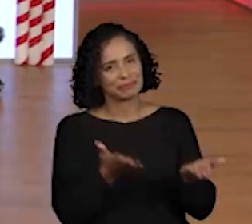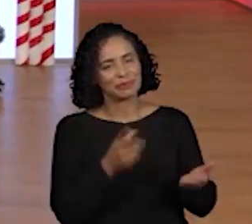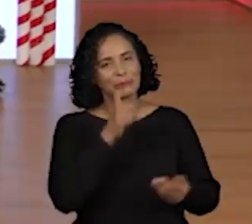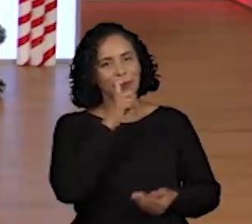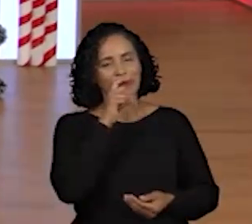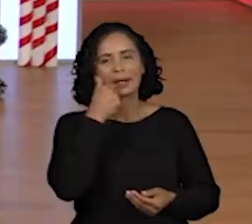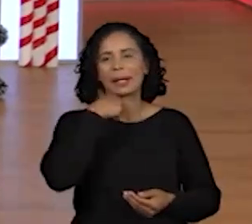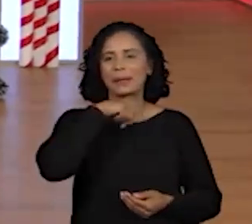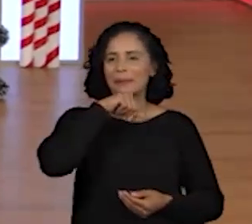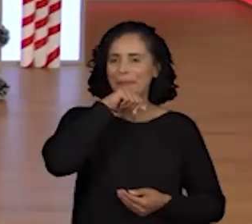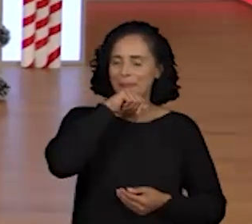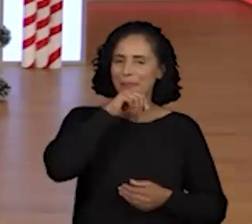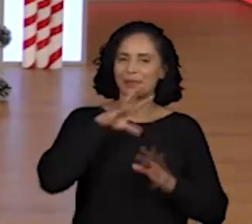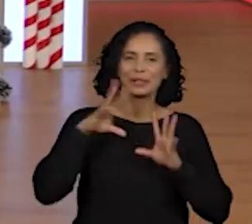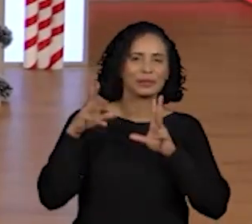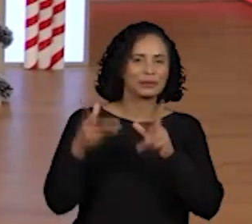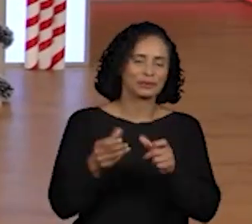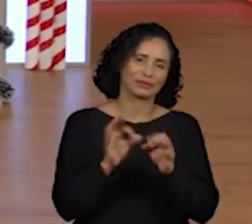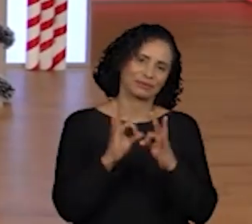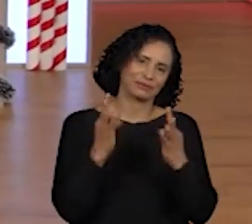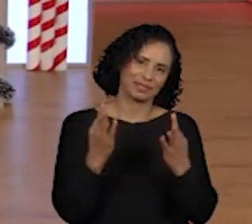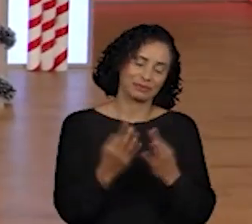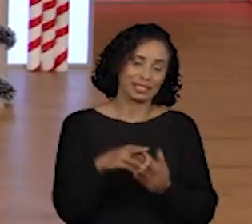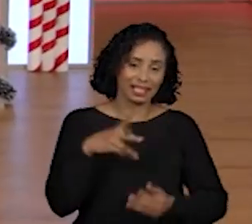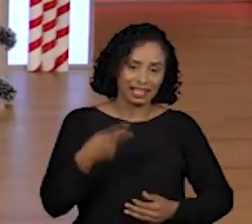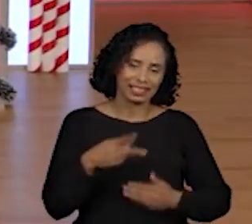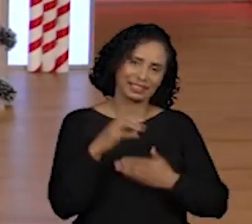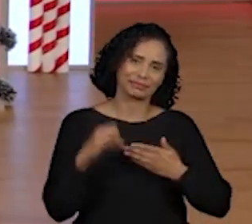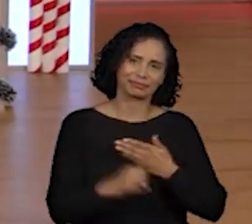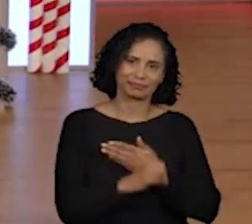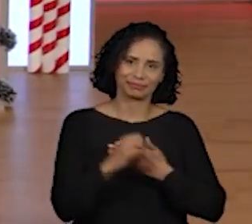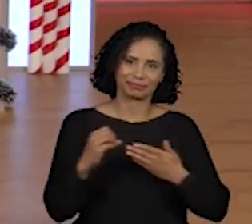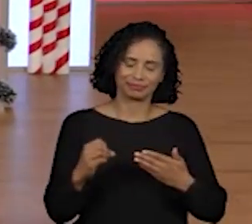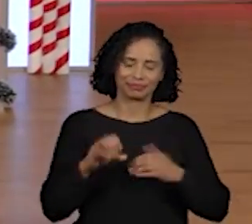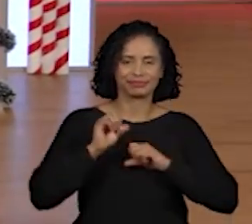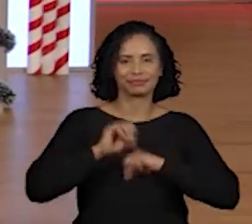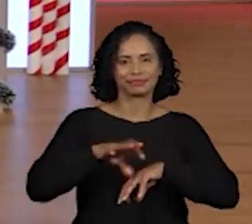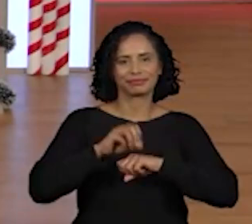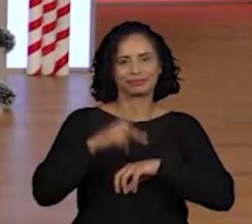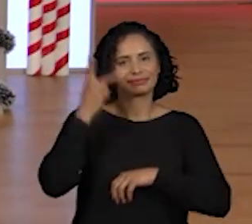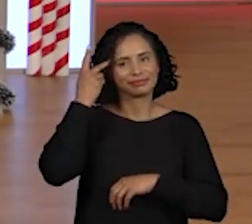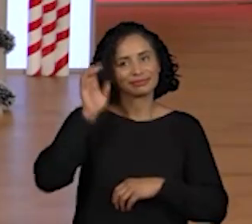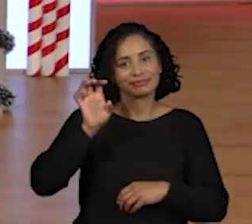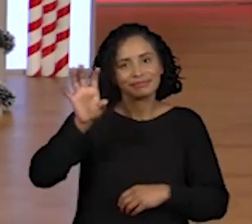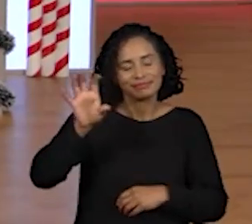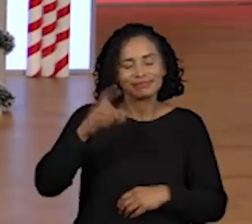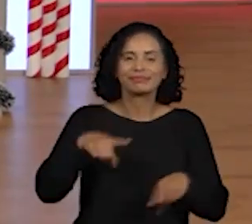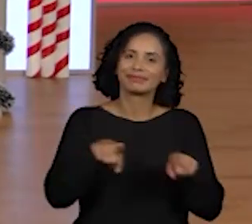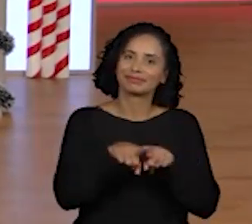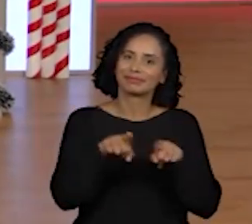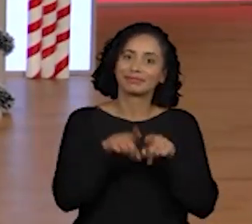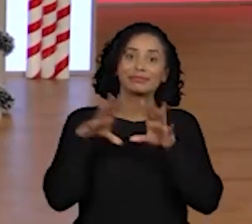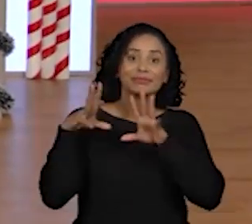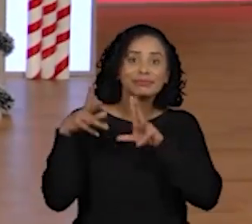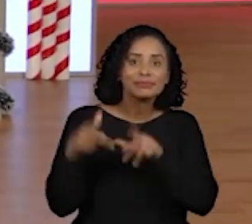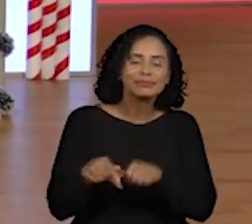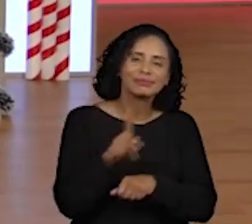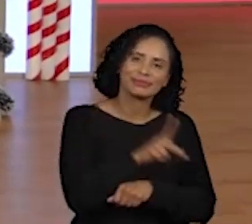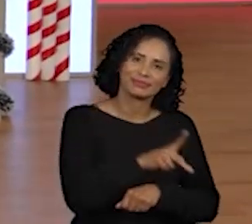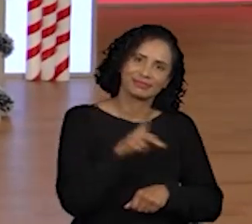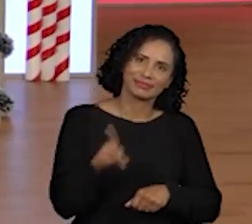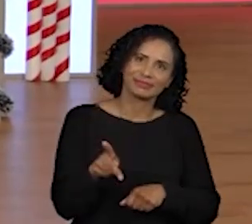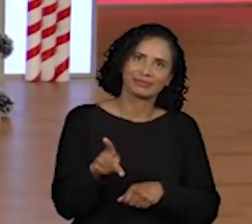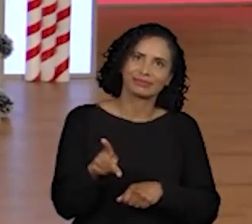aula pelos canais do Centro de Mídias da Educação de São Paulo. Acompanhem o bom dia dos colegas professores aqui numa tela do meu